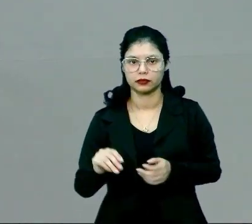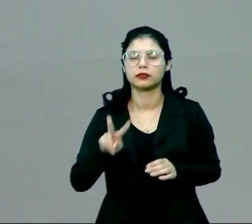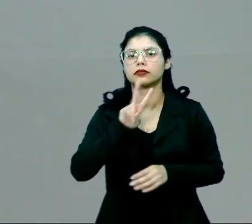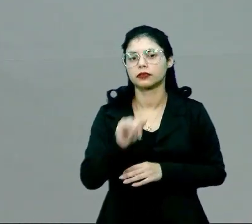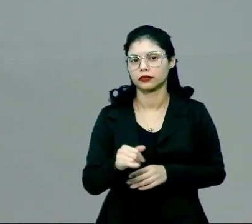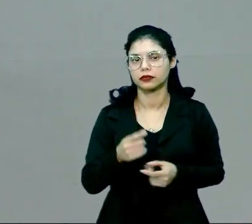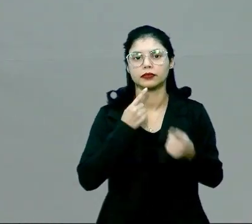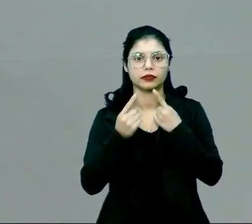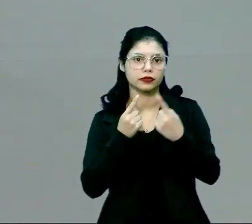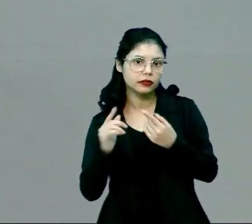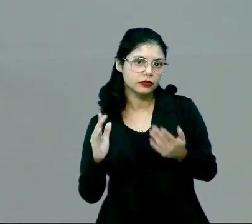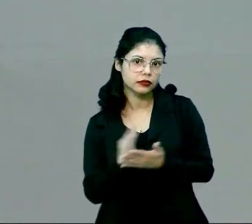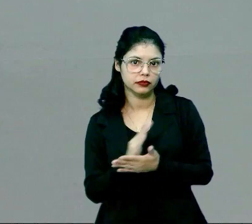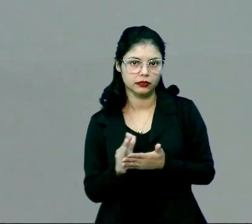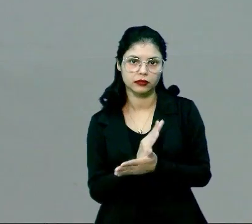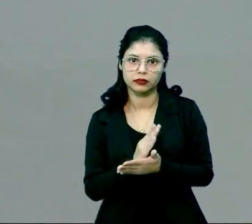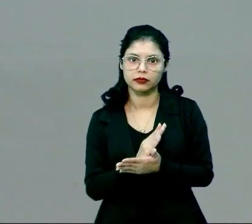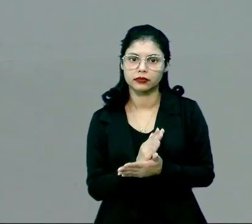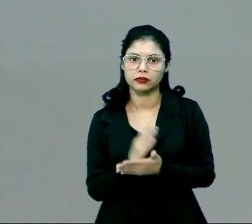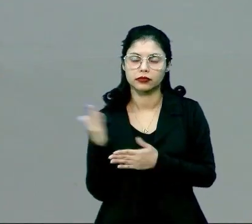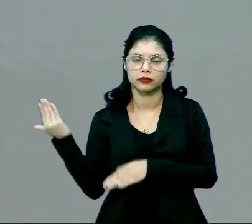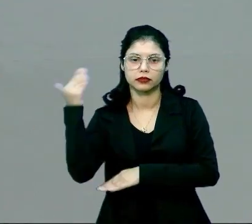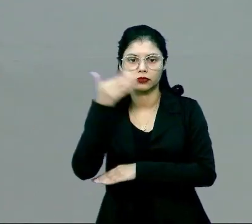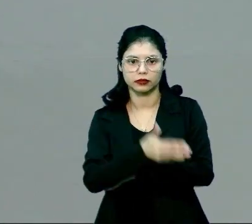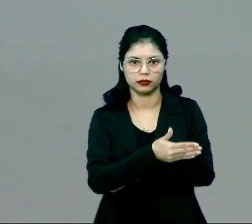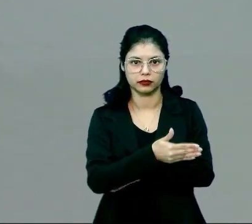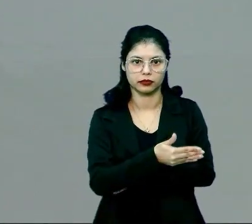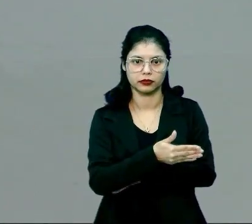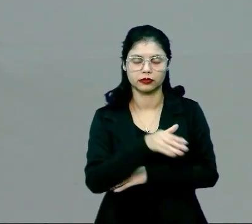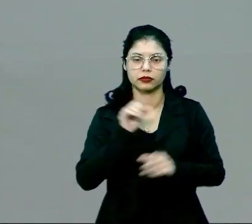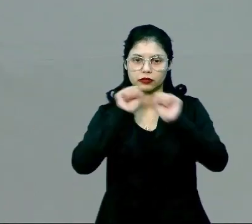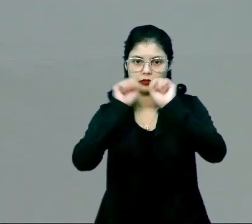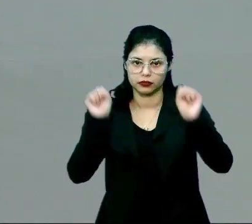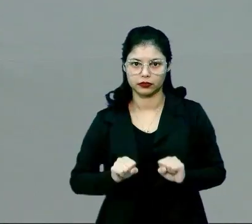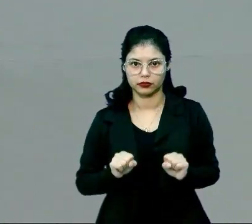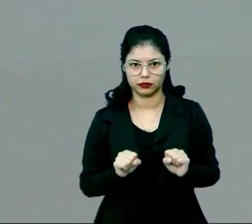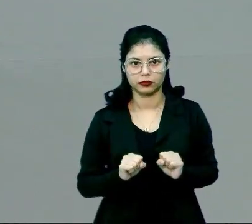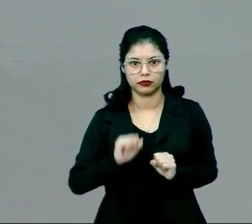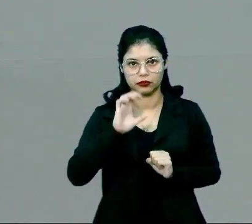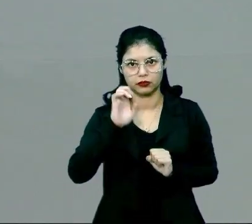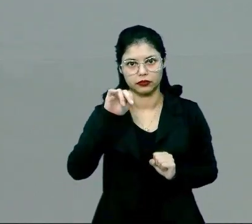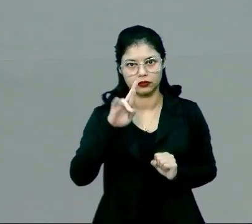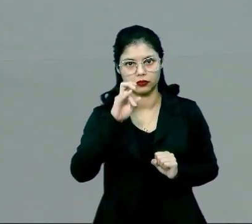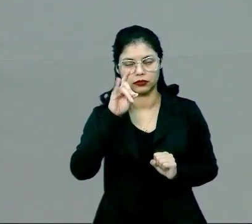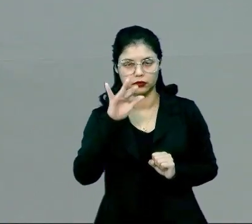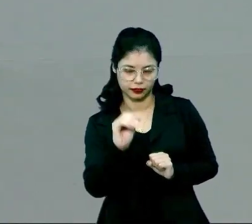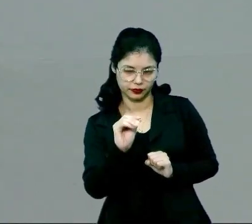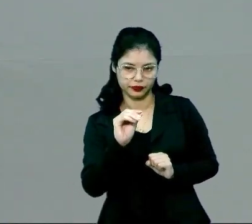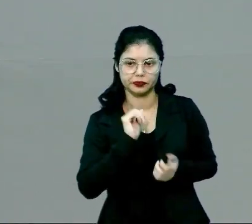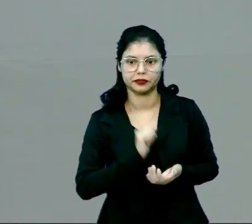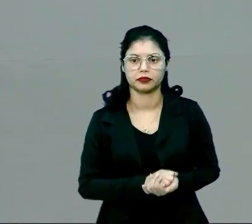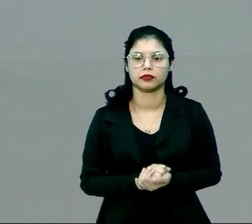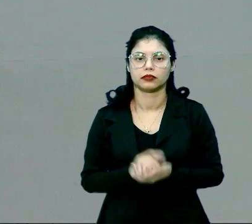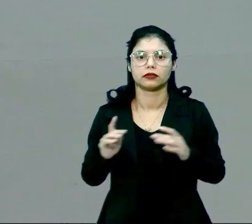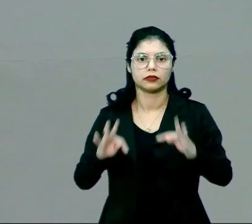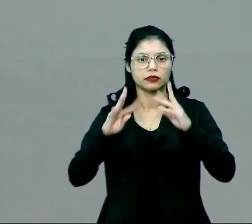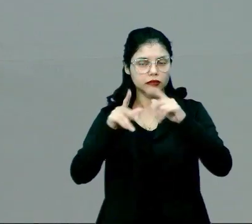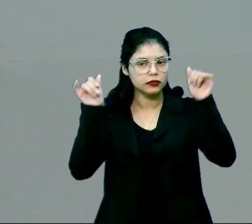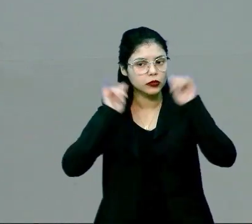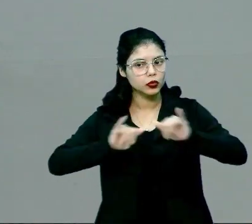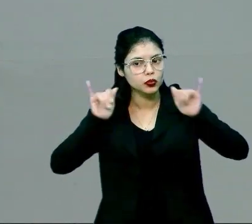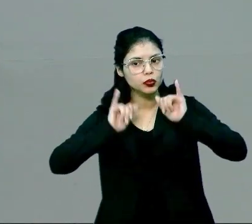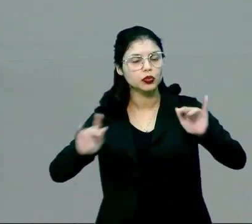vai ter que se comunicar com alguém. Que passa por ele vai se comunicar com quem? Com o encéfalo, tá certo? Então, todas